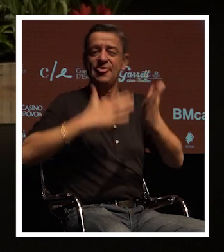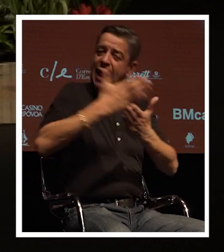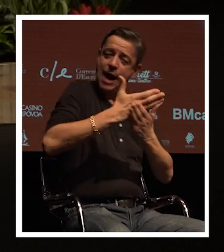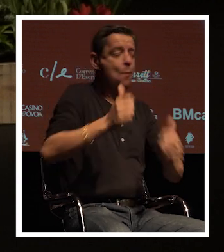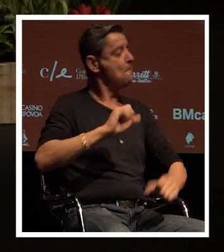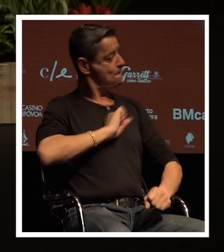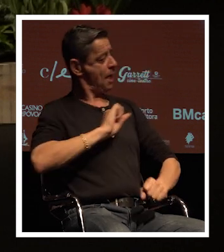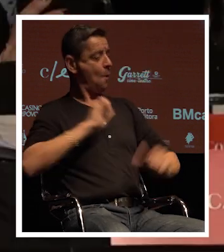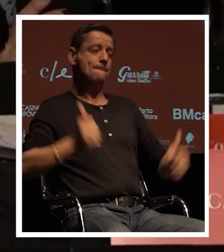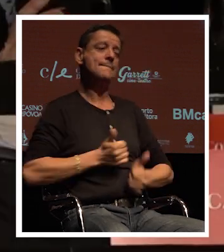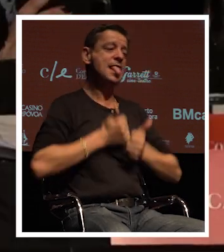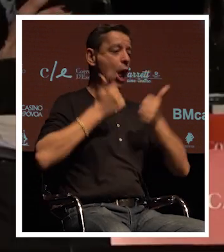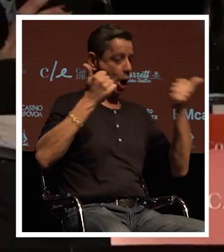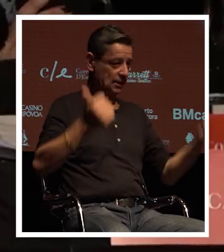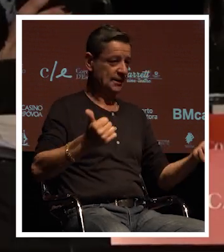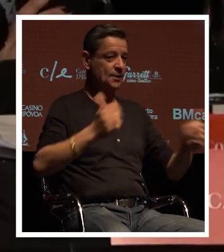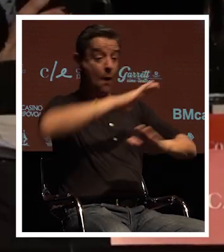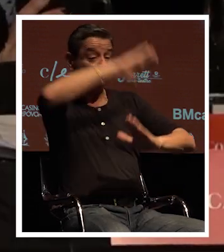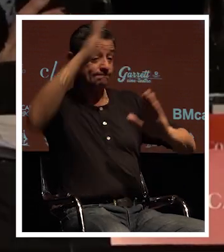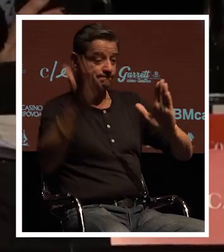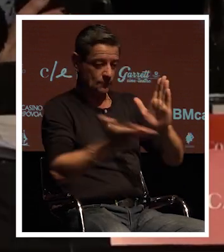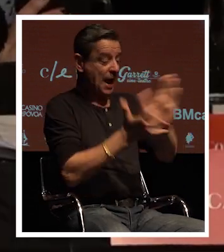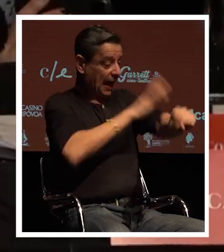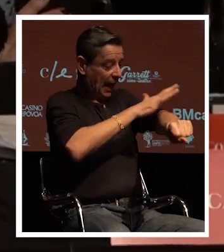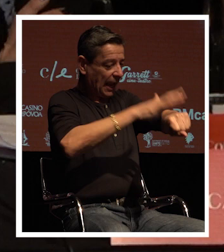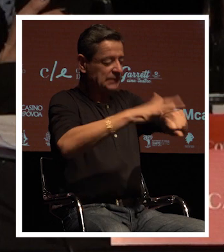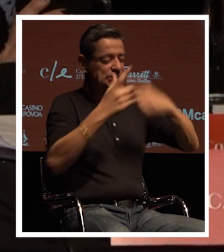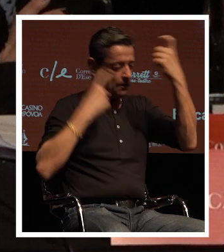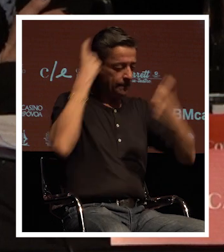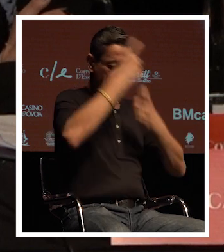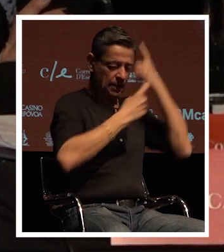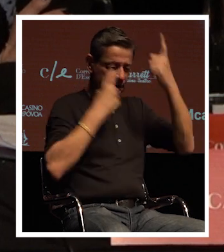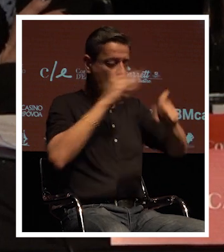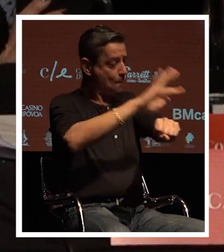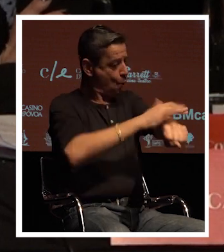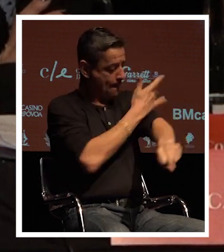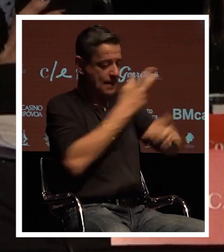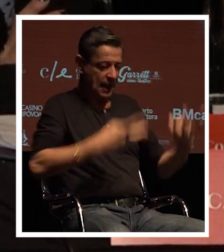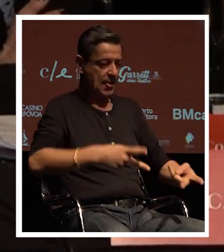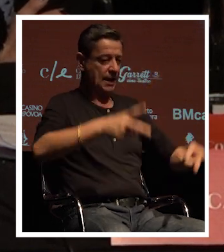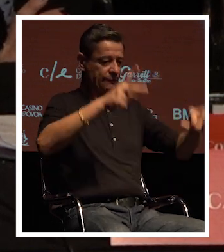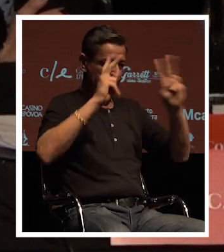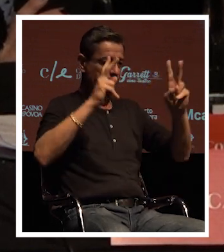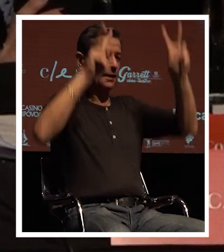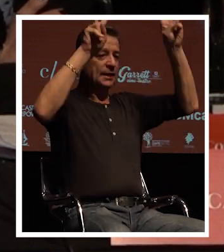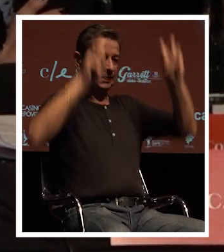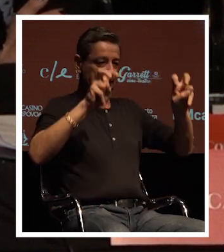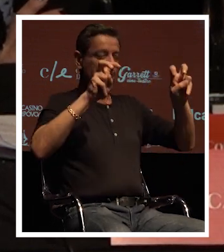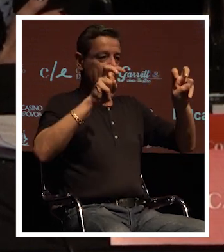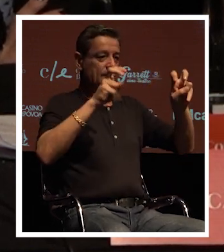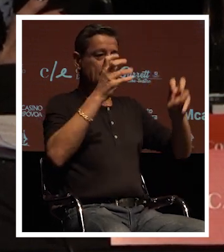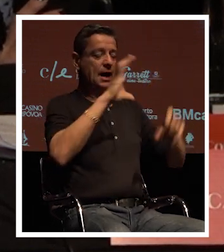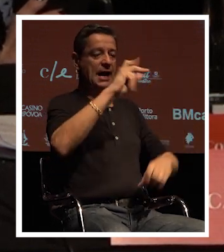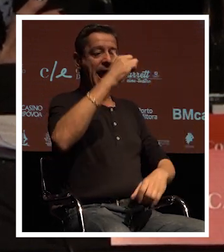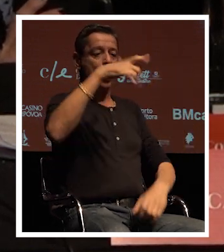melhor não há Machado que corte a raíz ao pensamento é um verso do poema livre o título é importante de